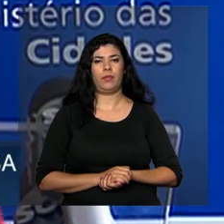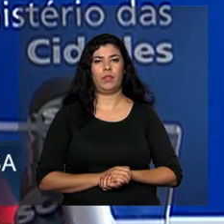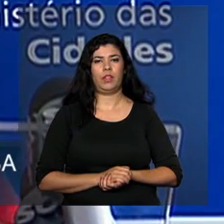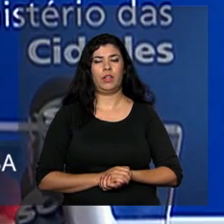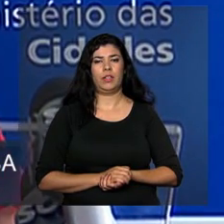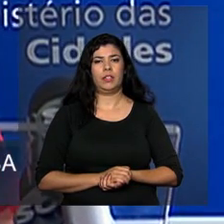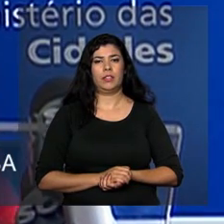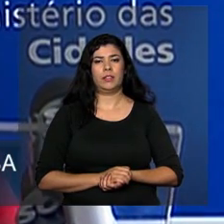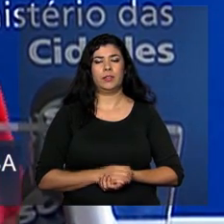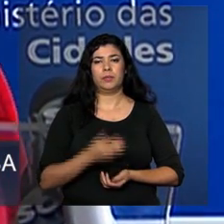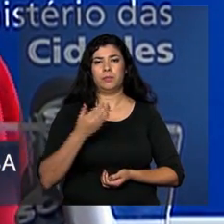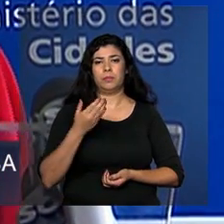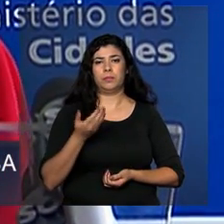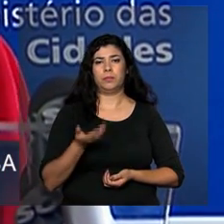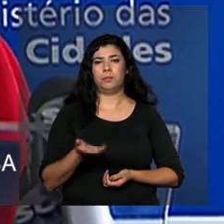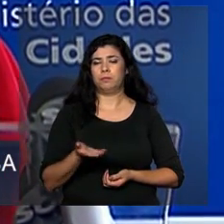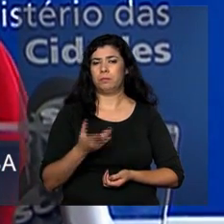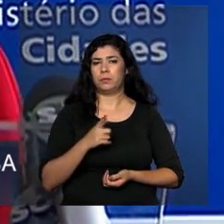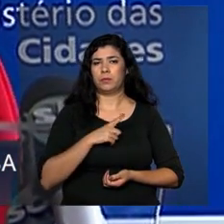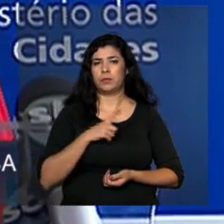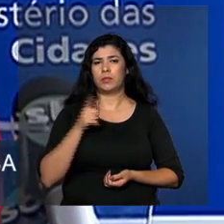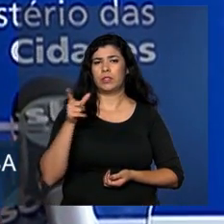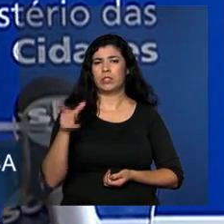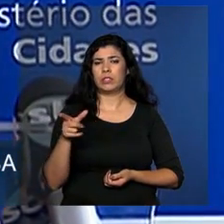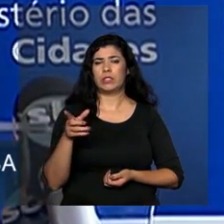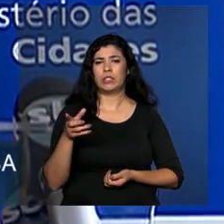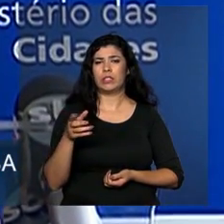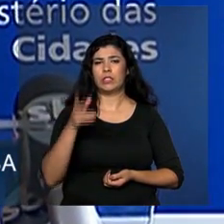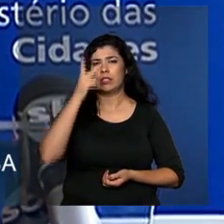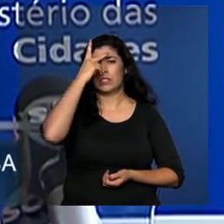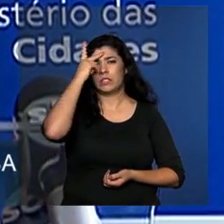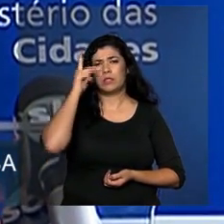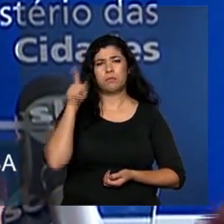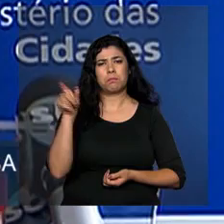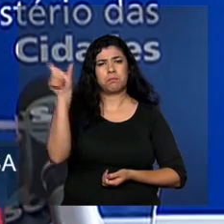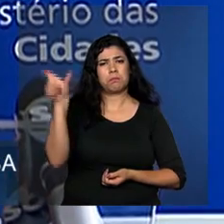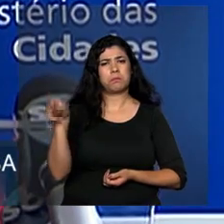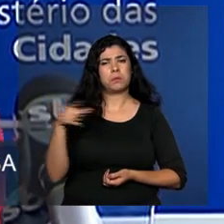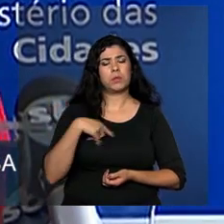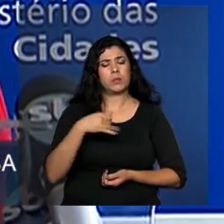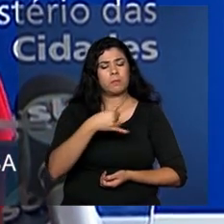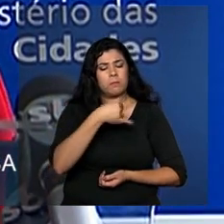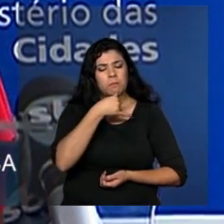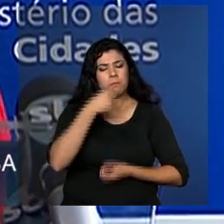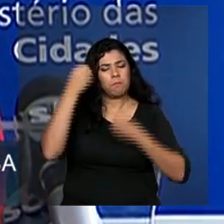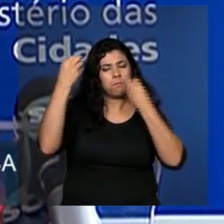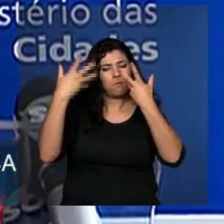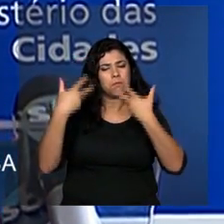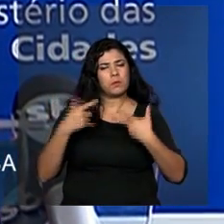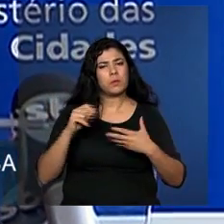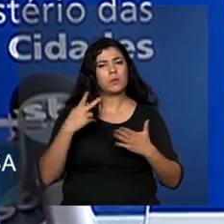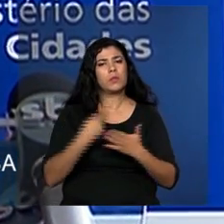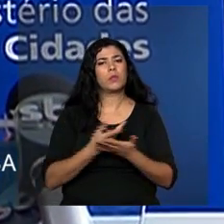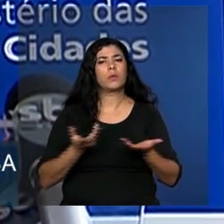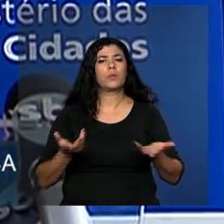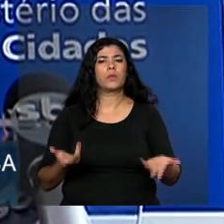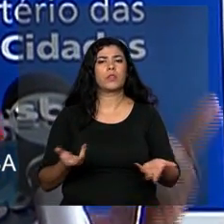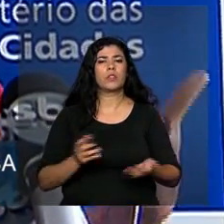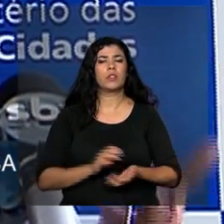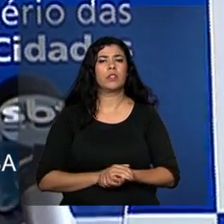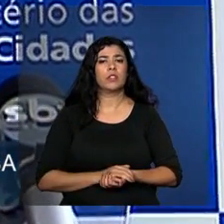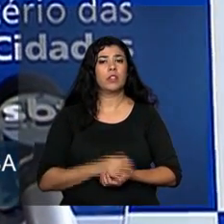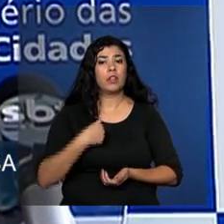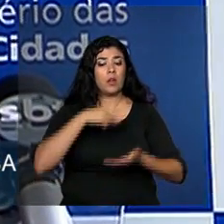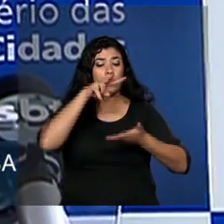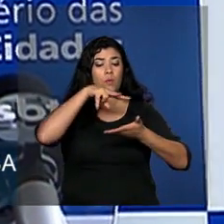Minha querida, ele ficou bastante triste com isso e me explicou assim, senhora. Não, mas